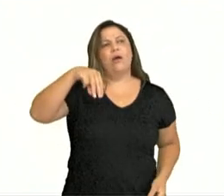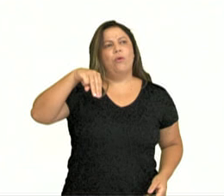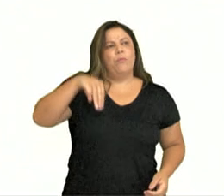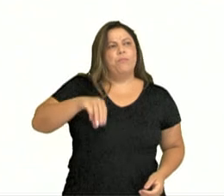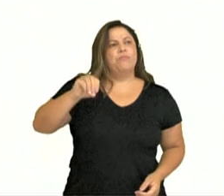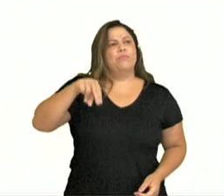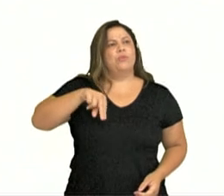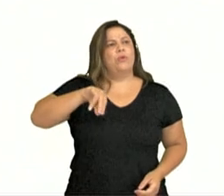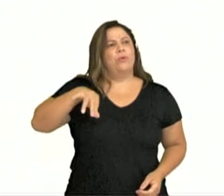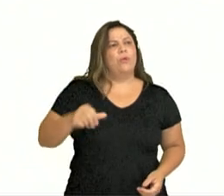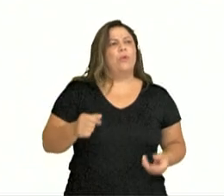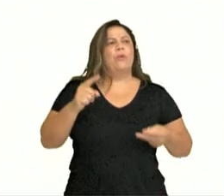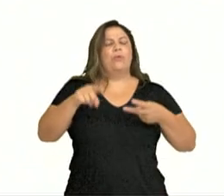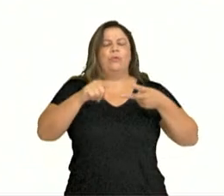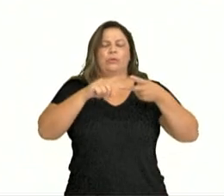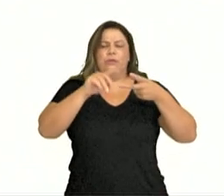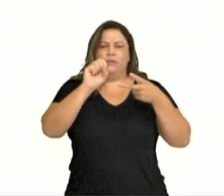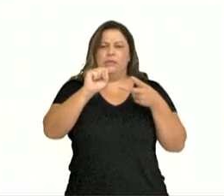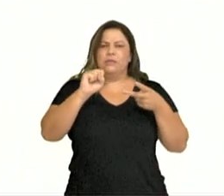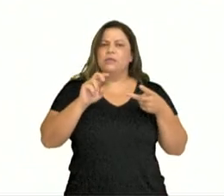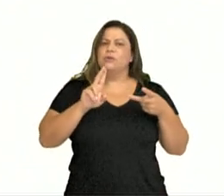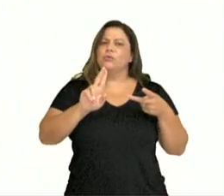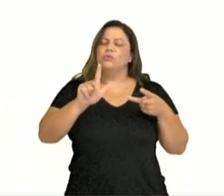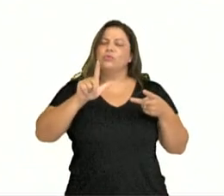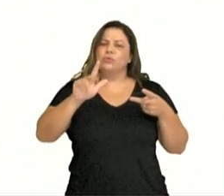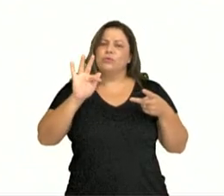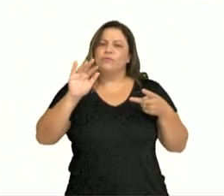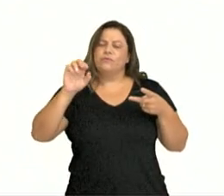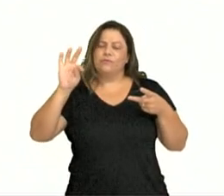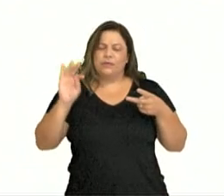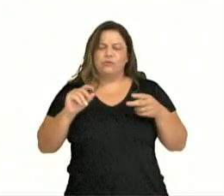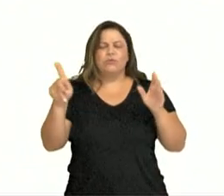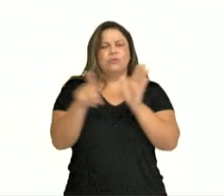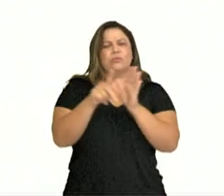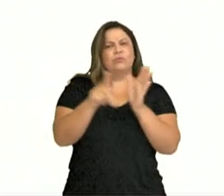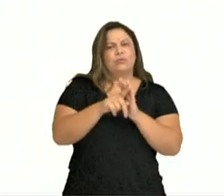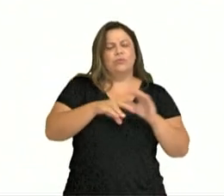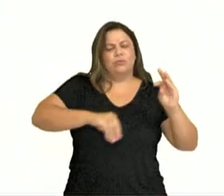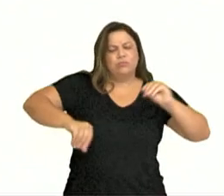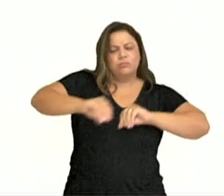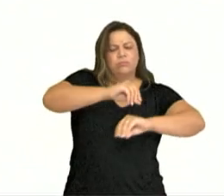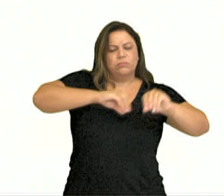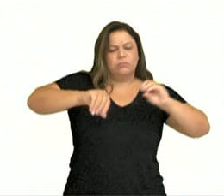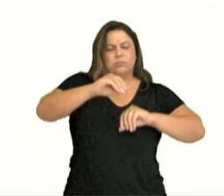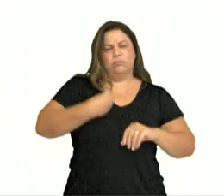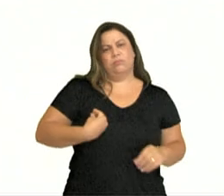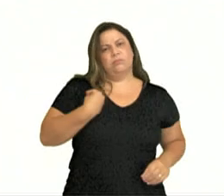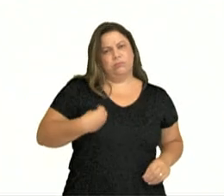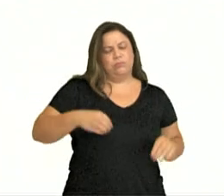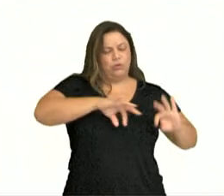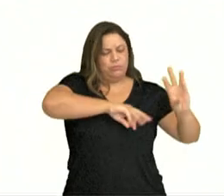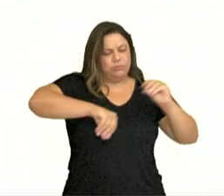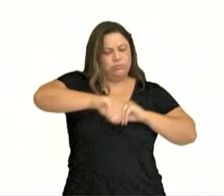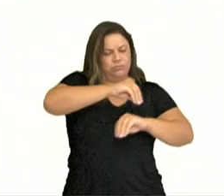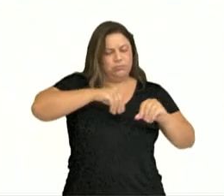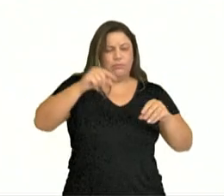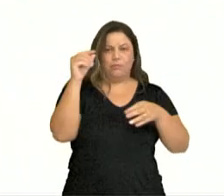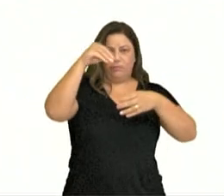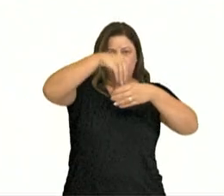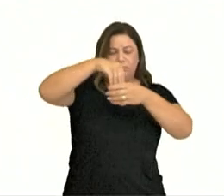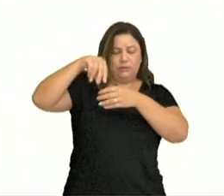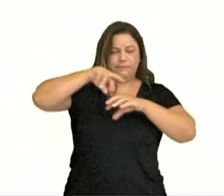são elementos que estão presentes na nossa natureza, né? E essas bactérias, por exemplo, como as nitrosomonas e